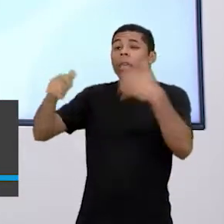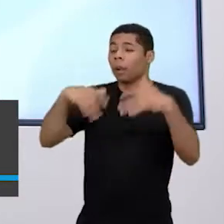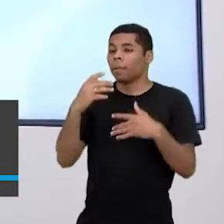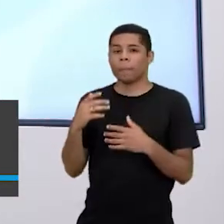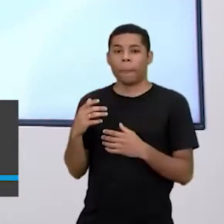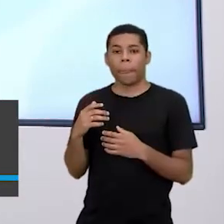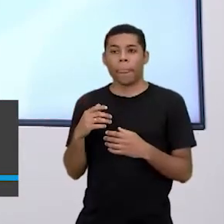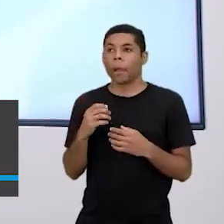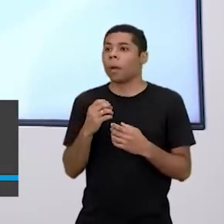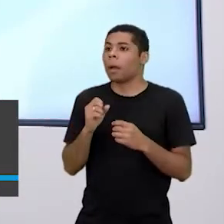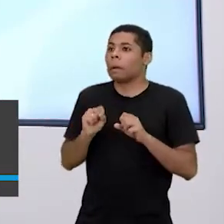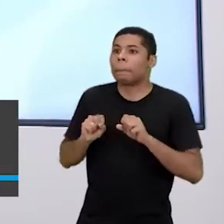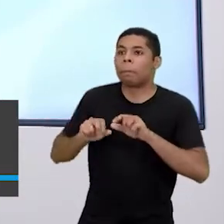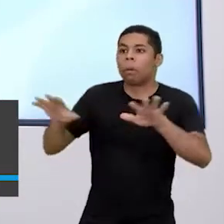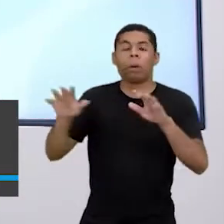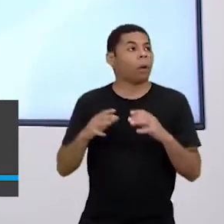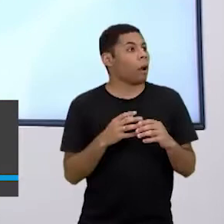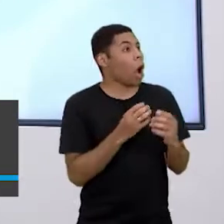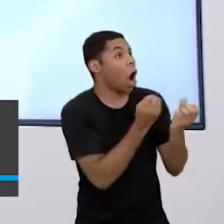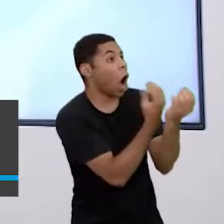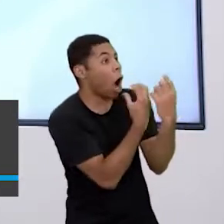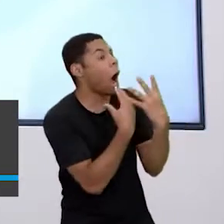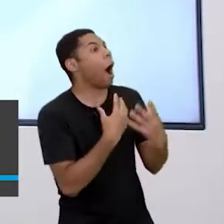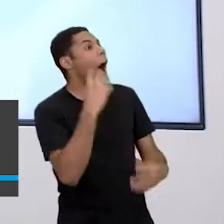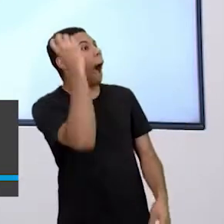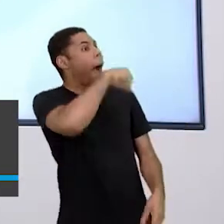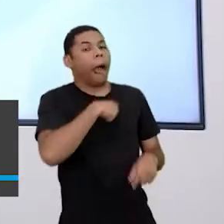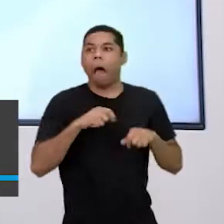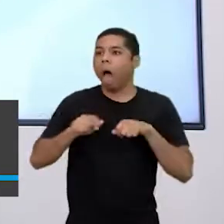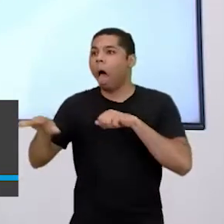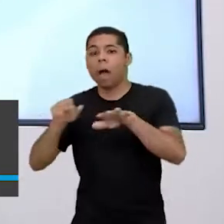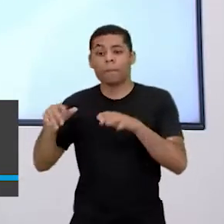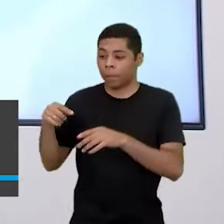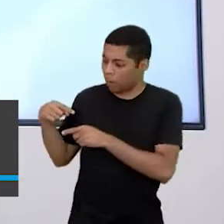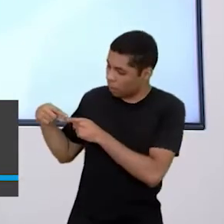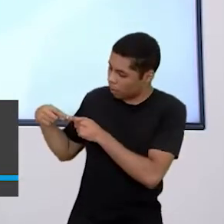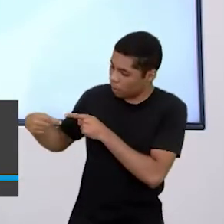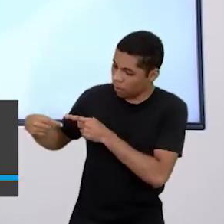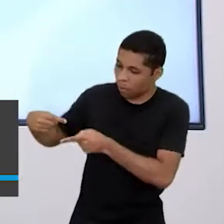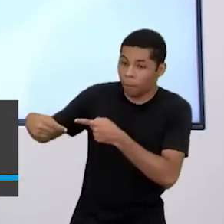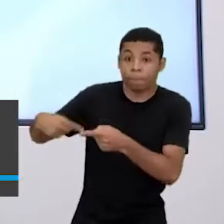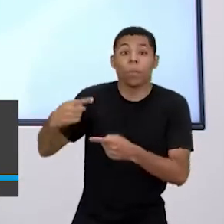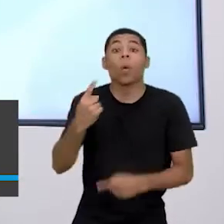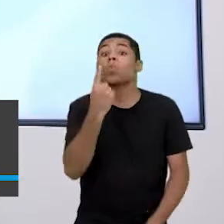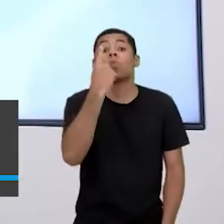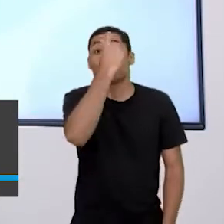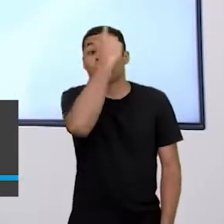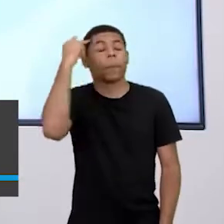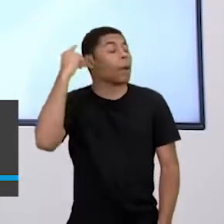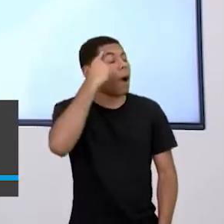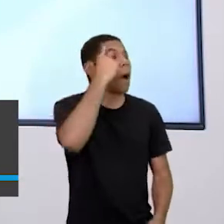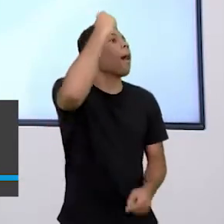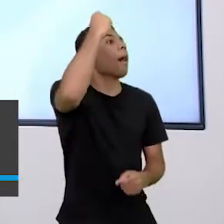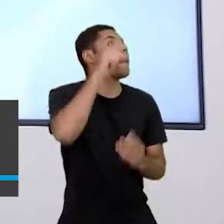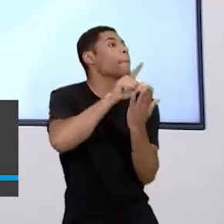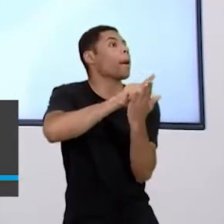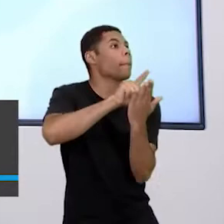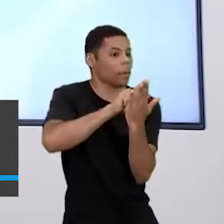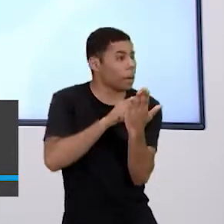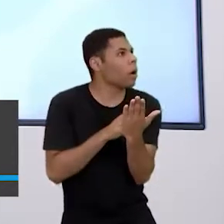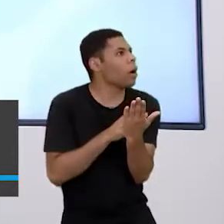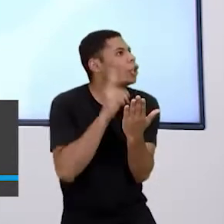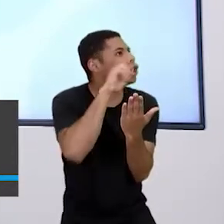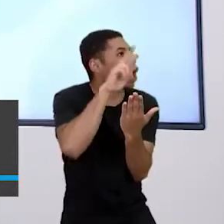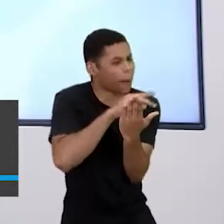o papel, né? Então essas histórias elas antecedem até mesmo a invenção do papel, né?